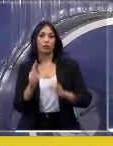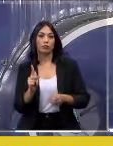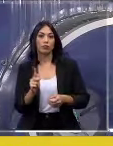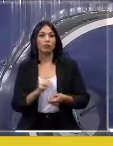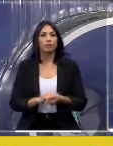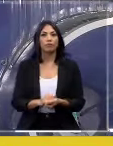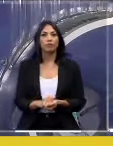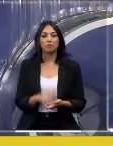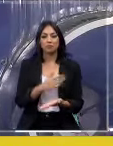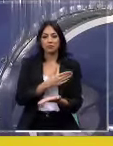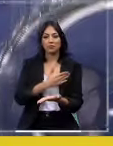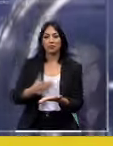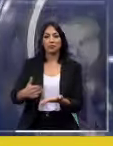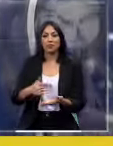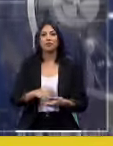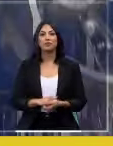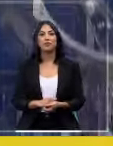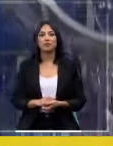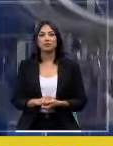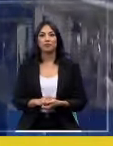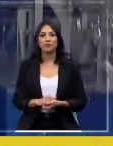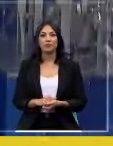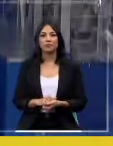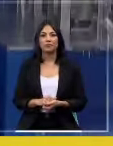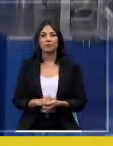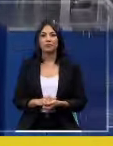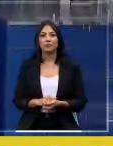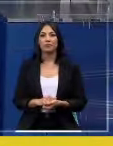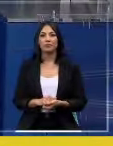posicionados da lindo